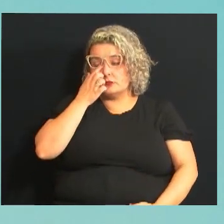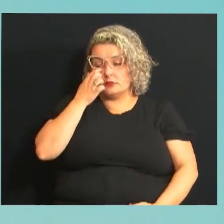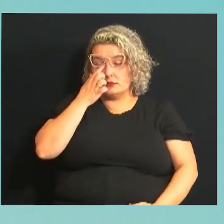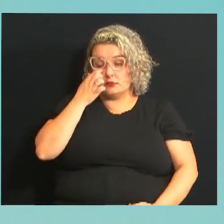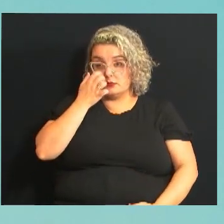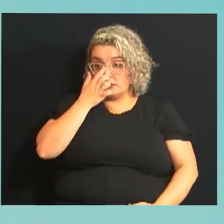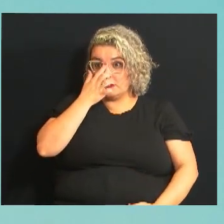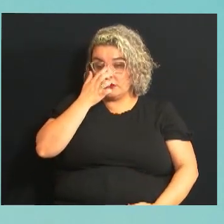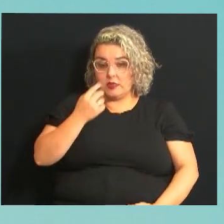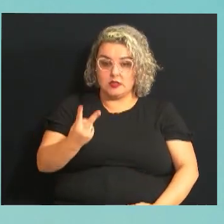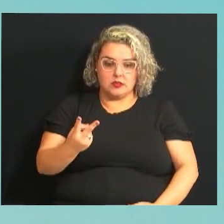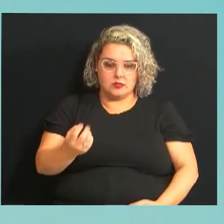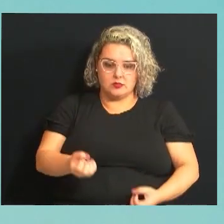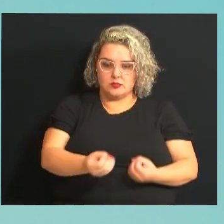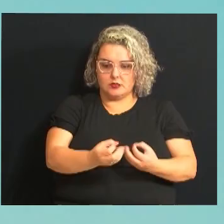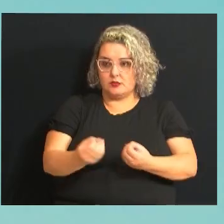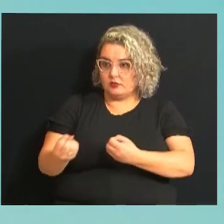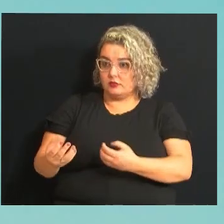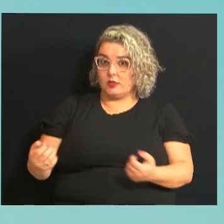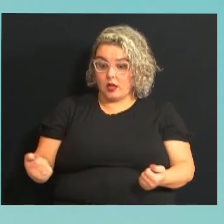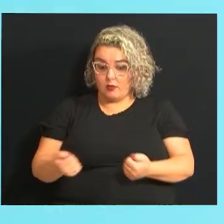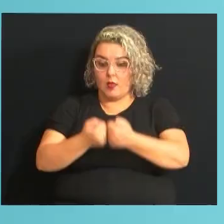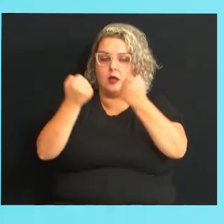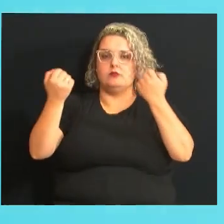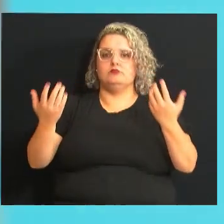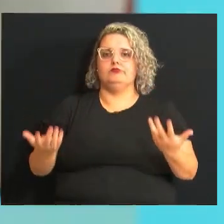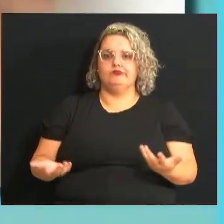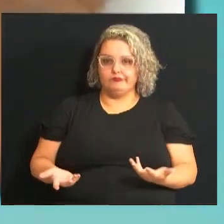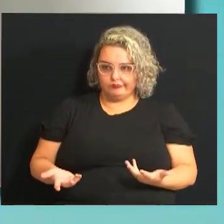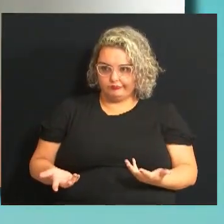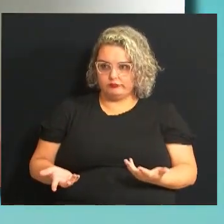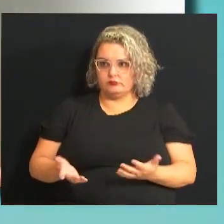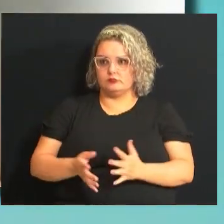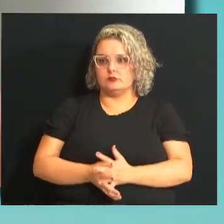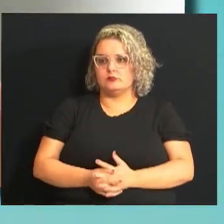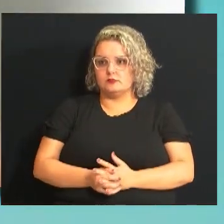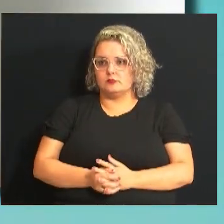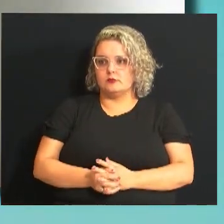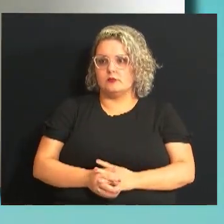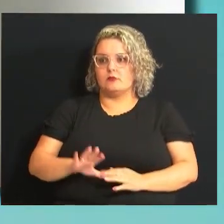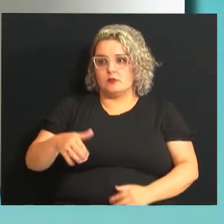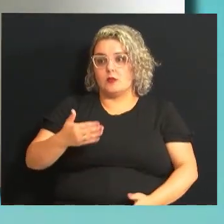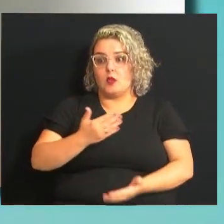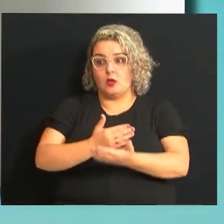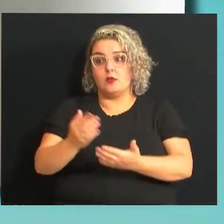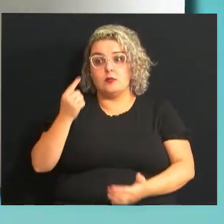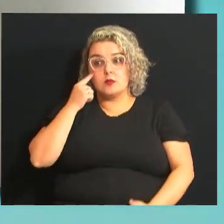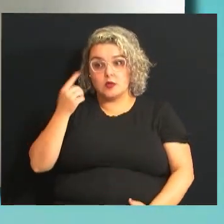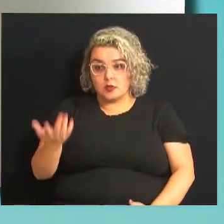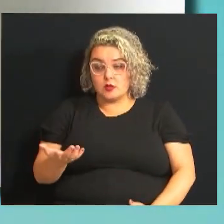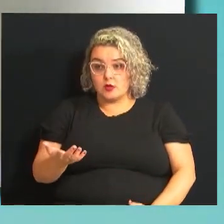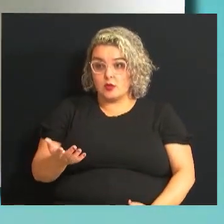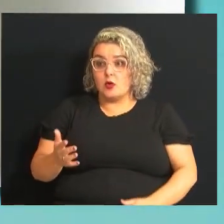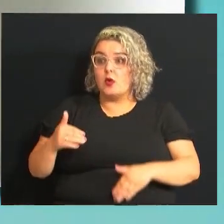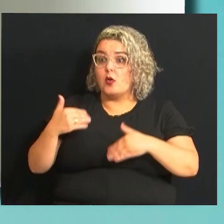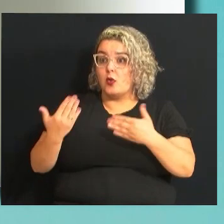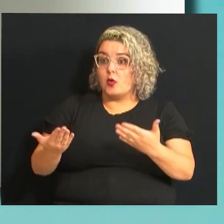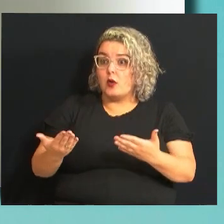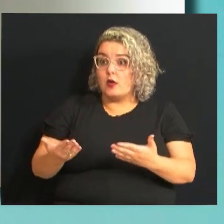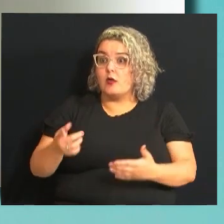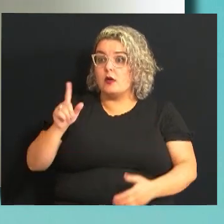jogado fora, né? Isso é meio que assim, essas duas informações lado a lado chocam, né?